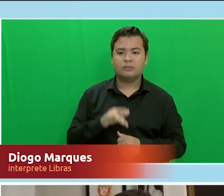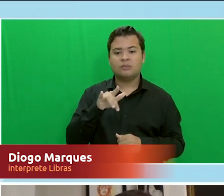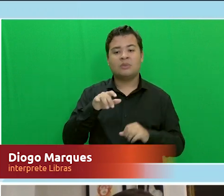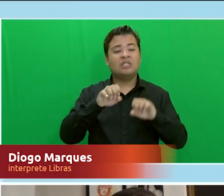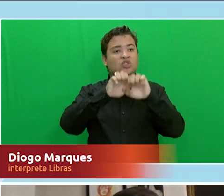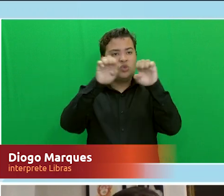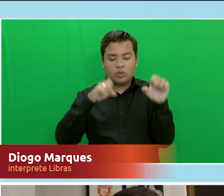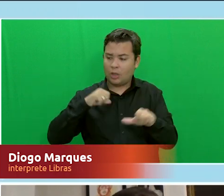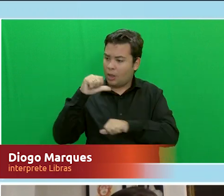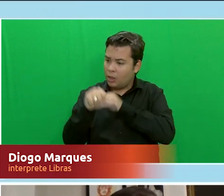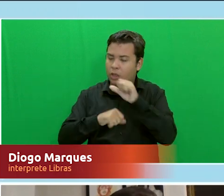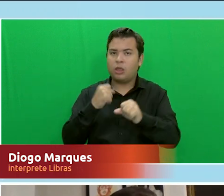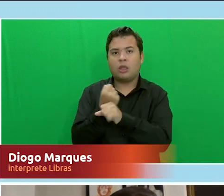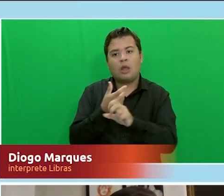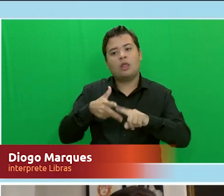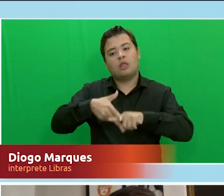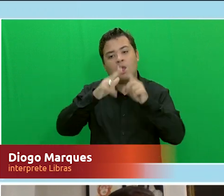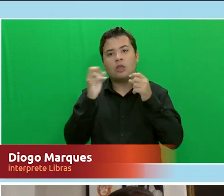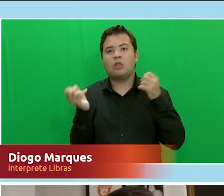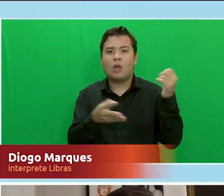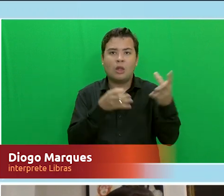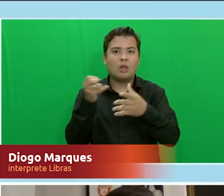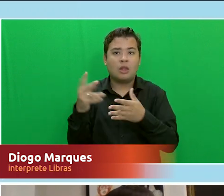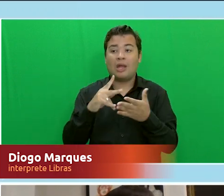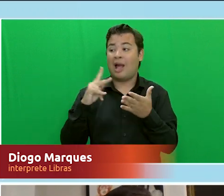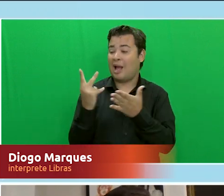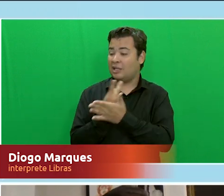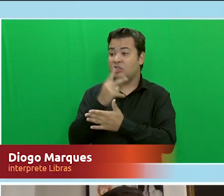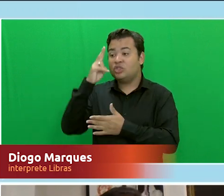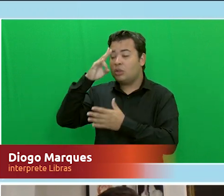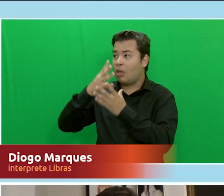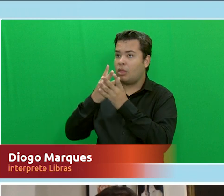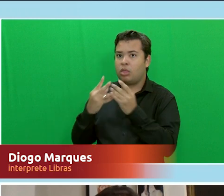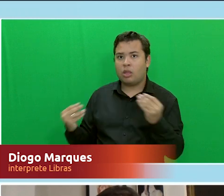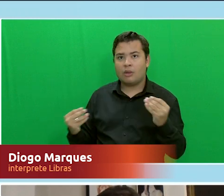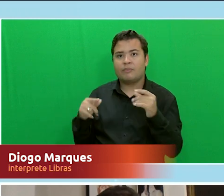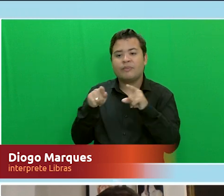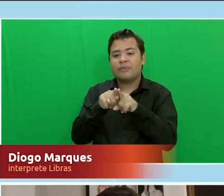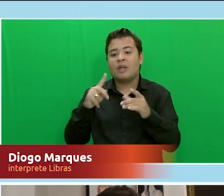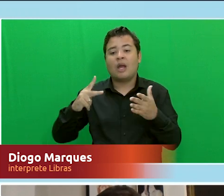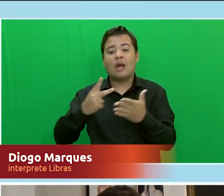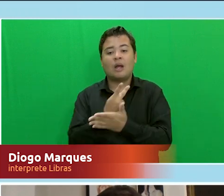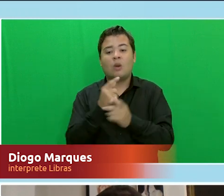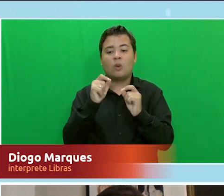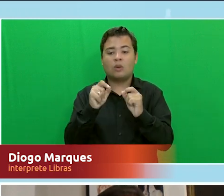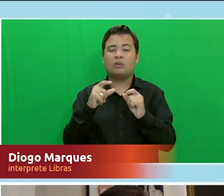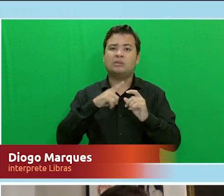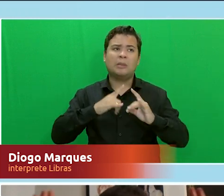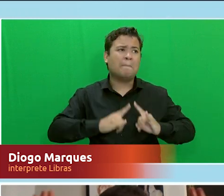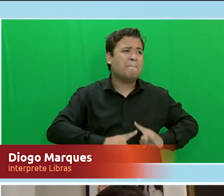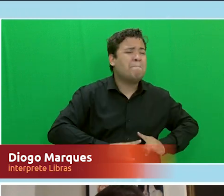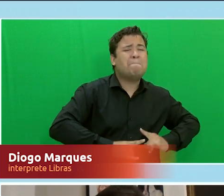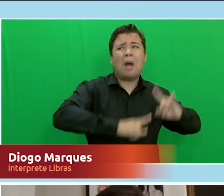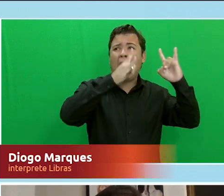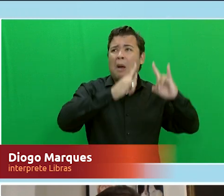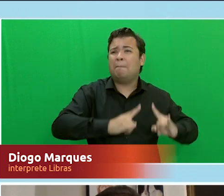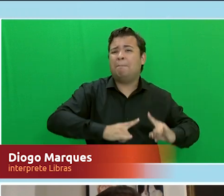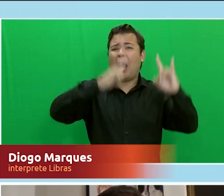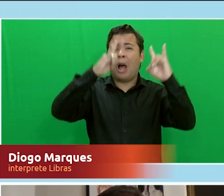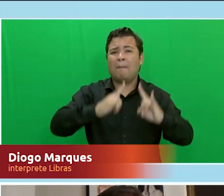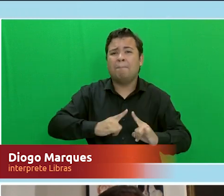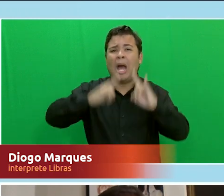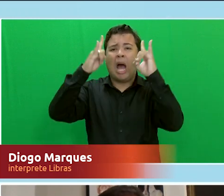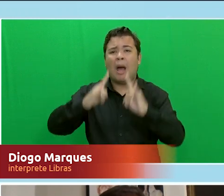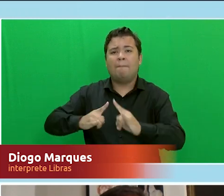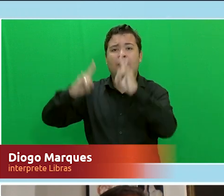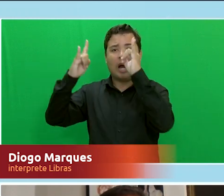essa estrutura e começa um processo de adensamento, e para mim o adensamento, que são os prédios, é uma